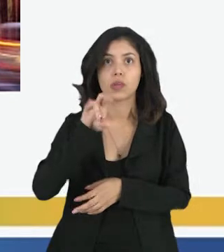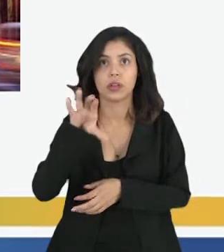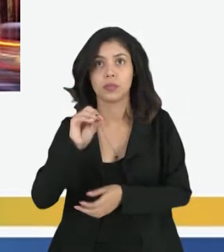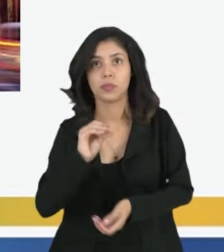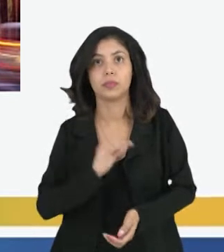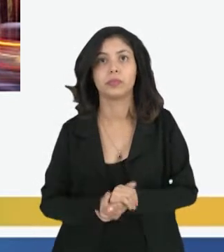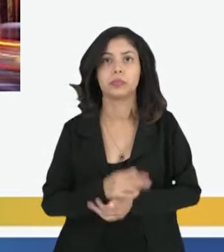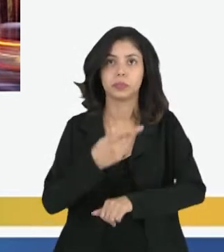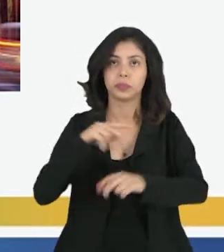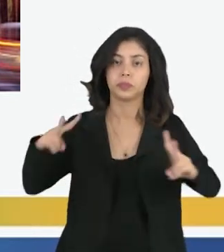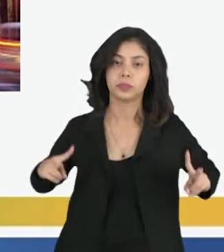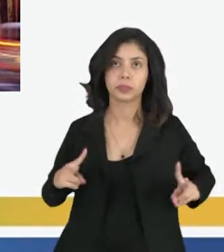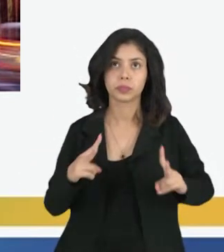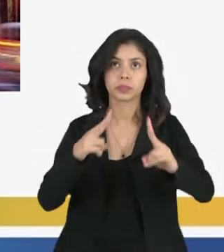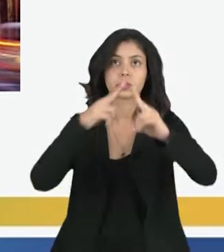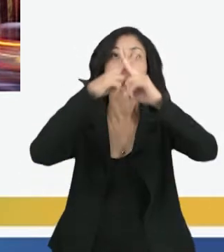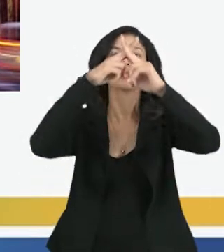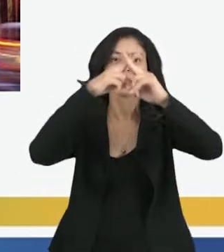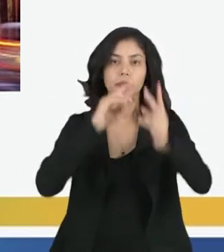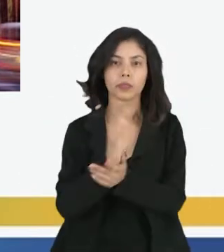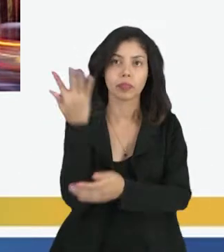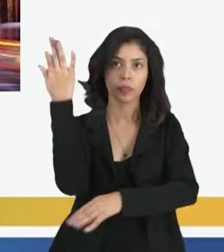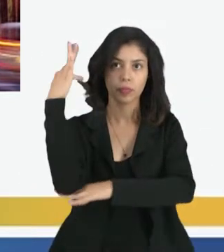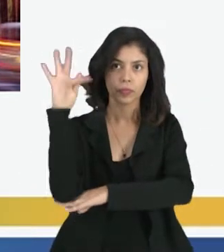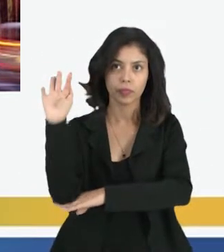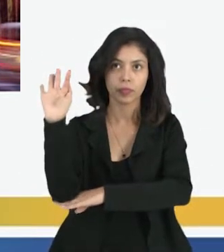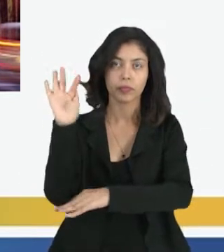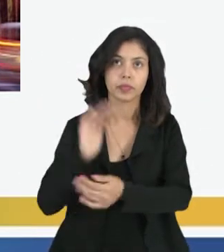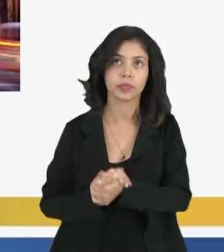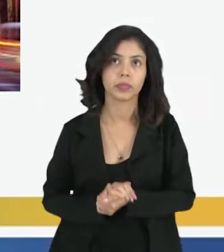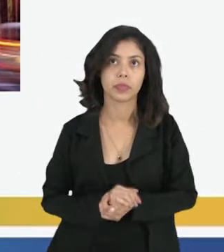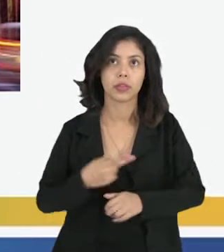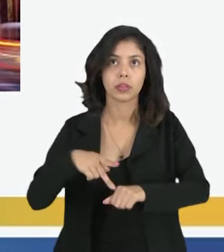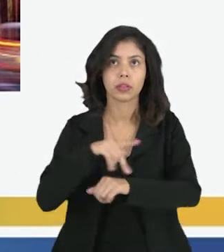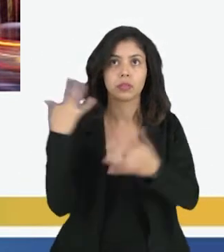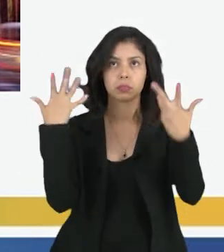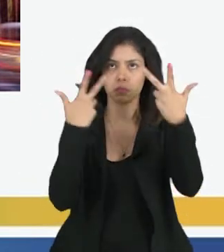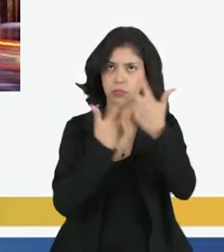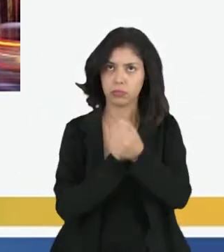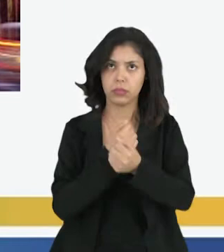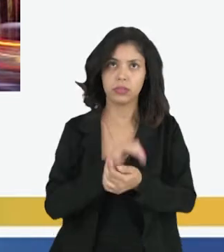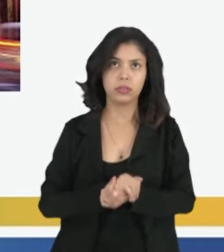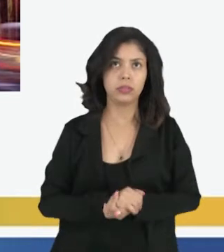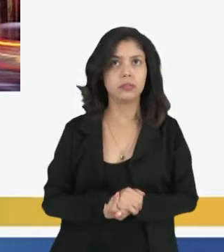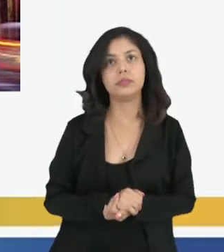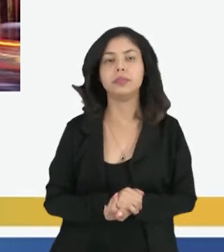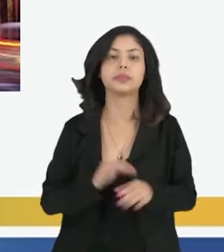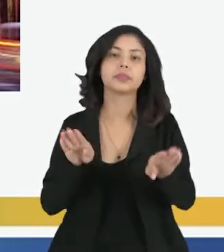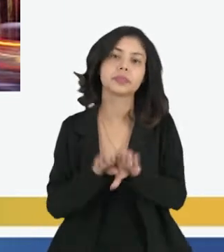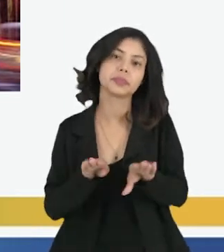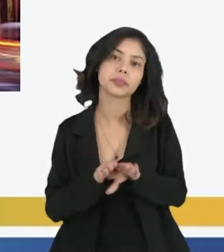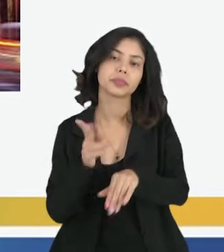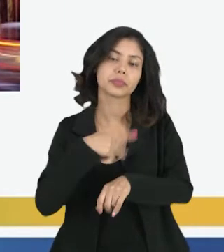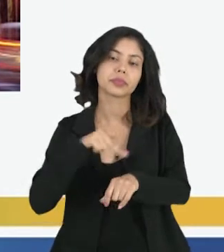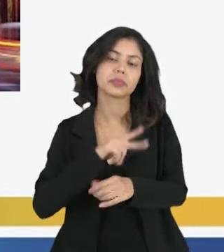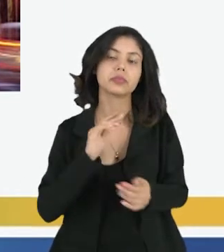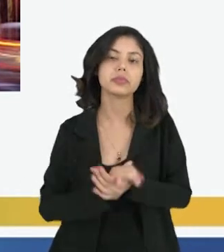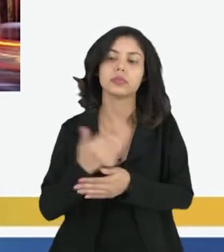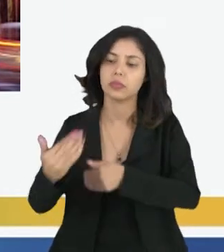Triunfo em Paris, na França. Então são paisagens belíssimas de um país, de